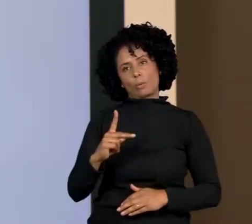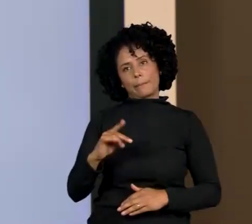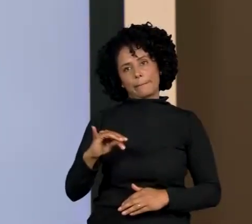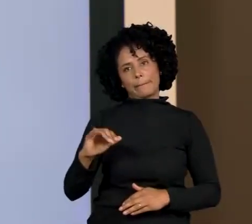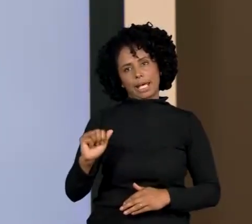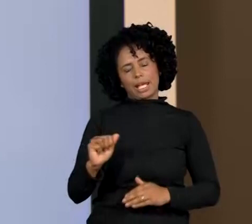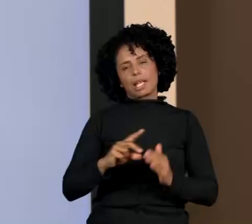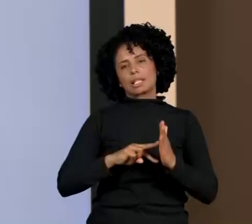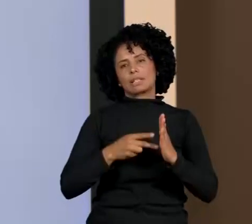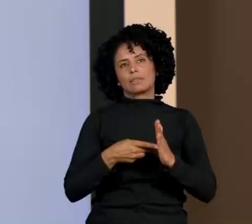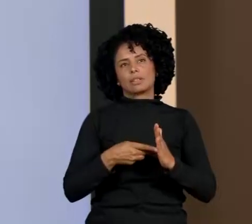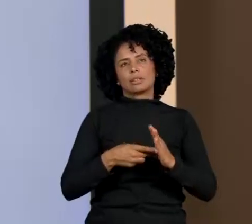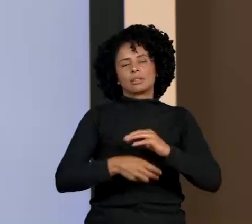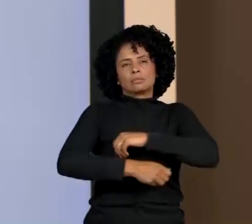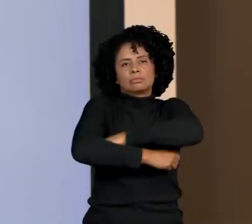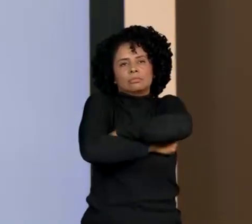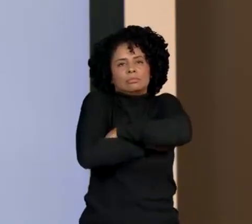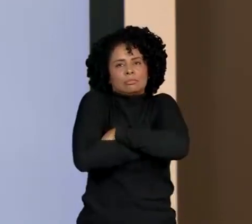onomatopeia.